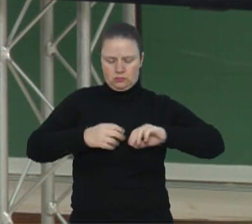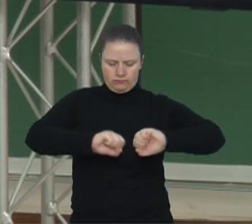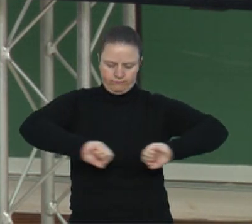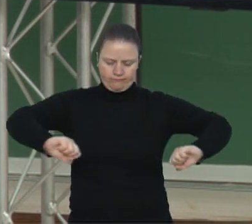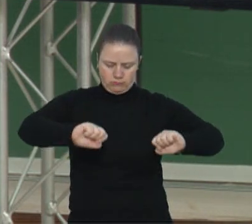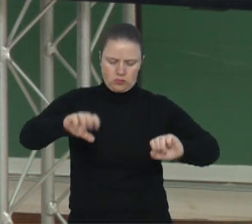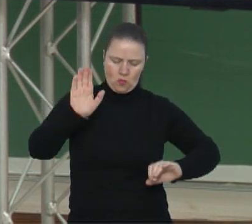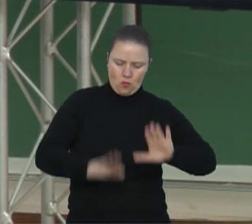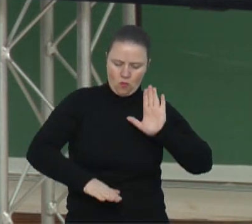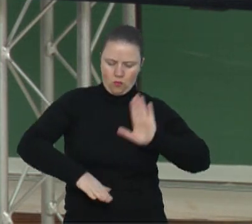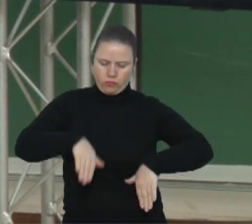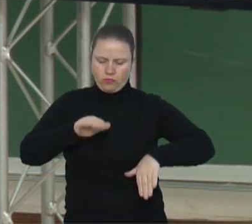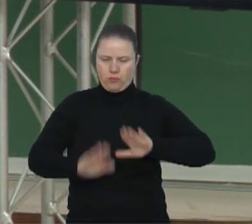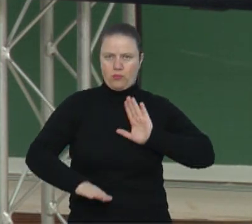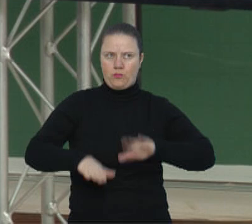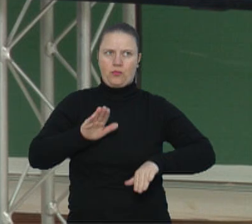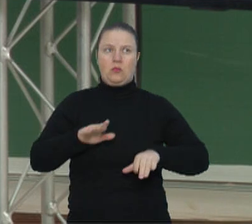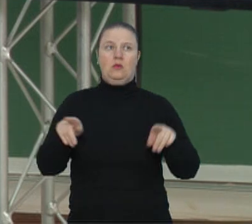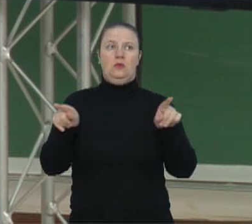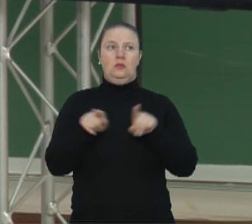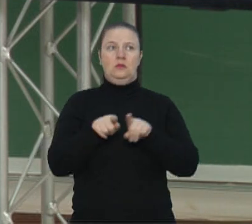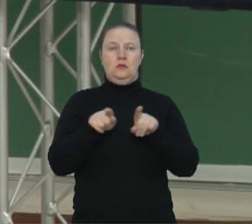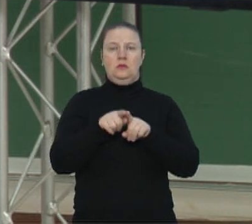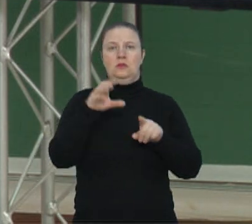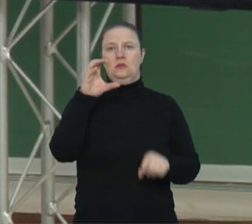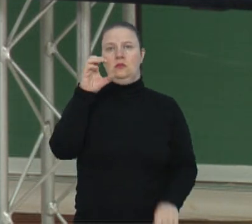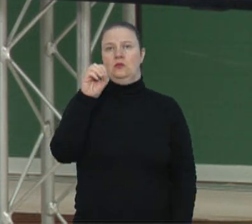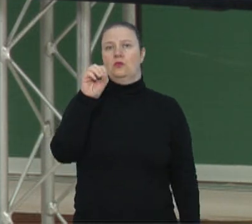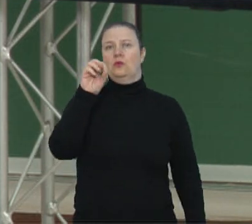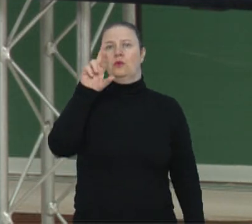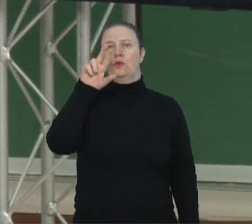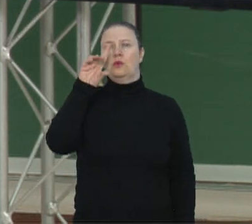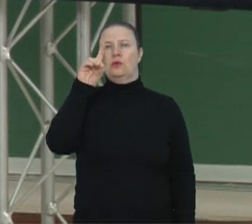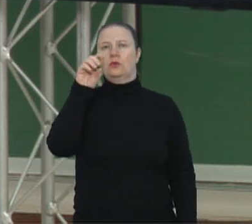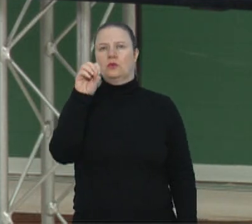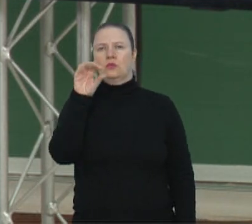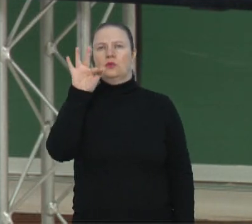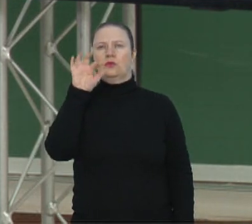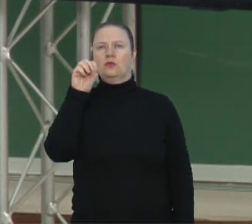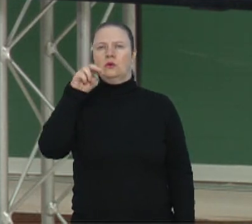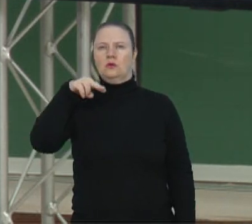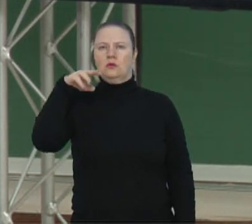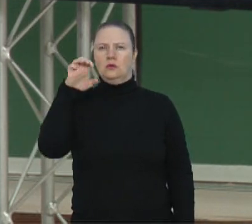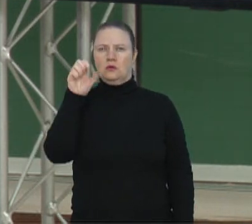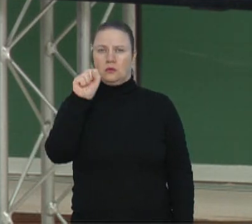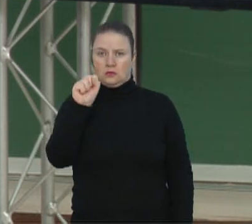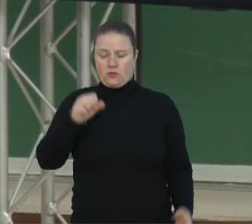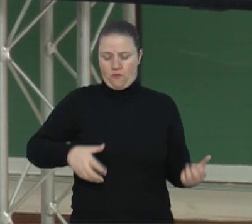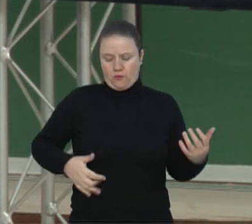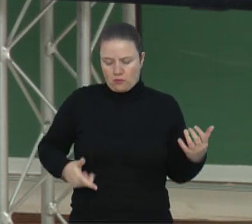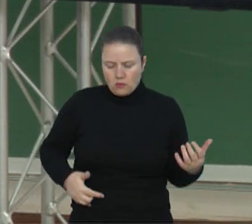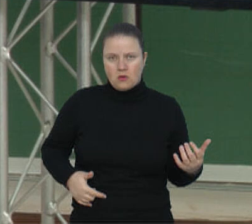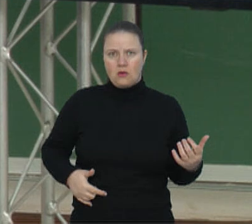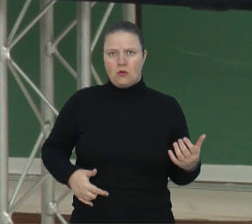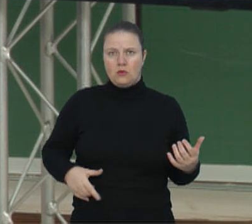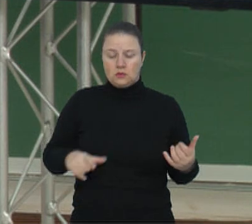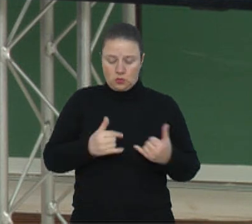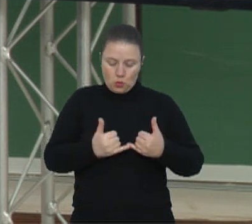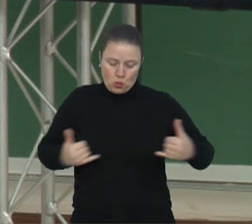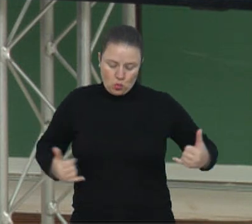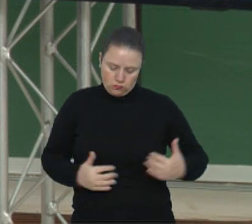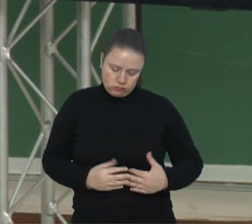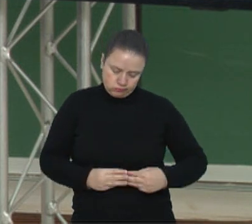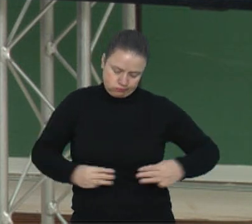cordofones, como o nome indica, eles têm corda, então, um violão, um cavaquinho, um violino. E os eletrofones, eles precisam da passagem de